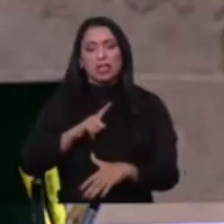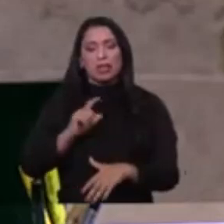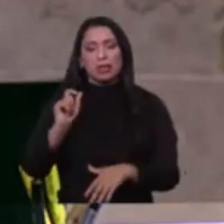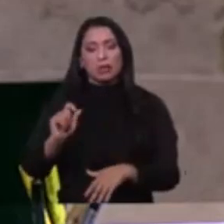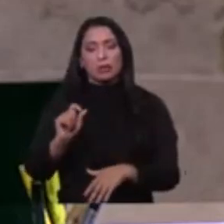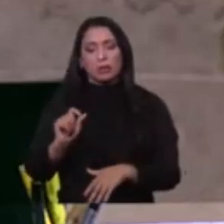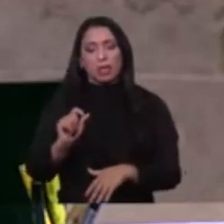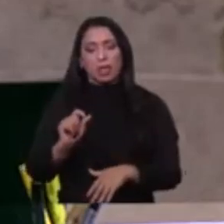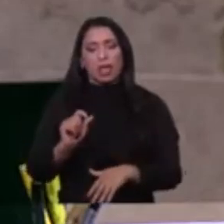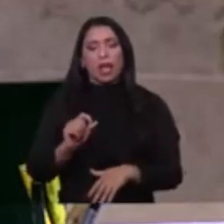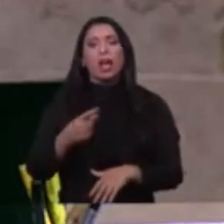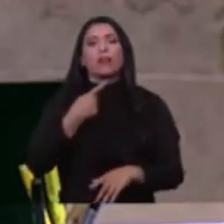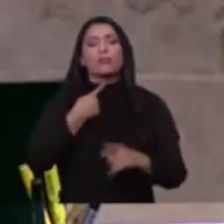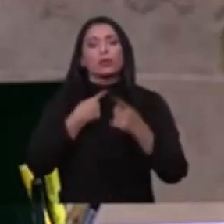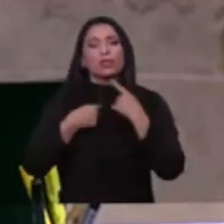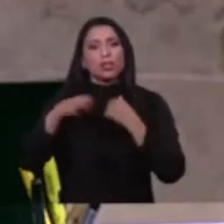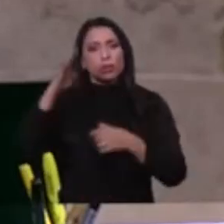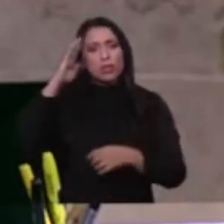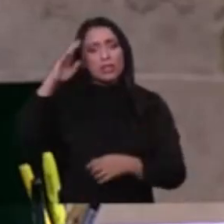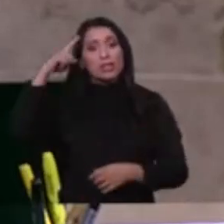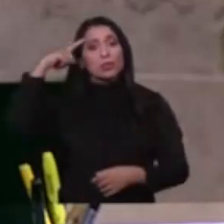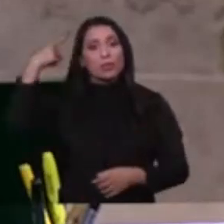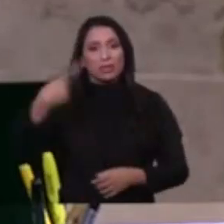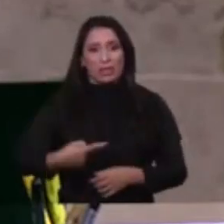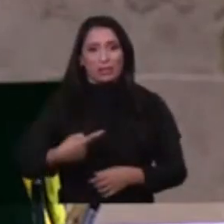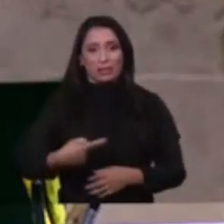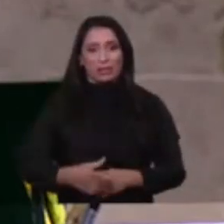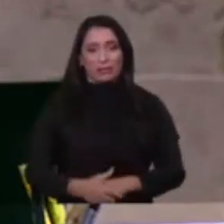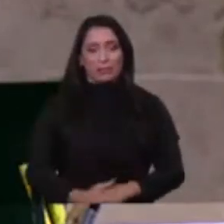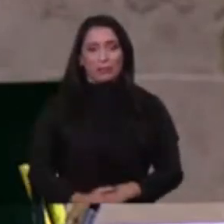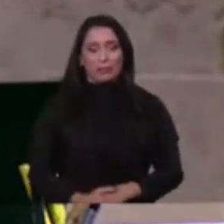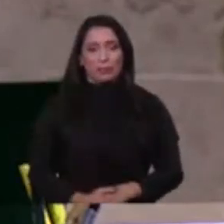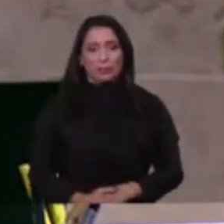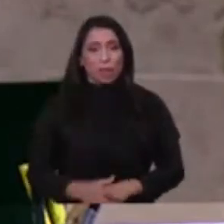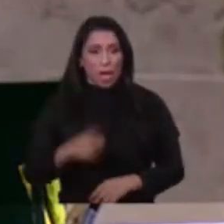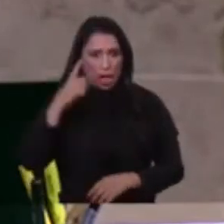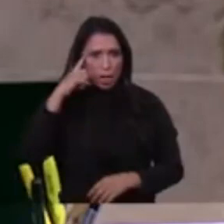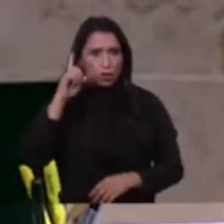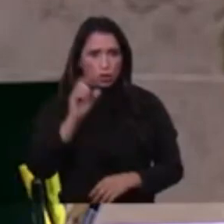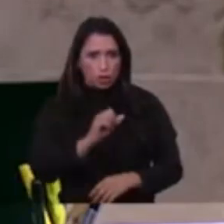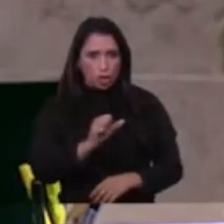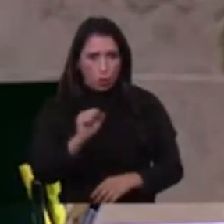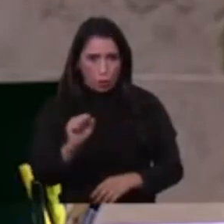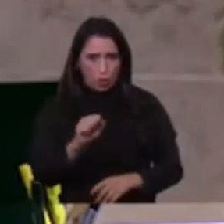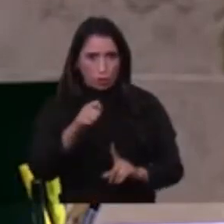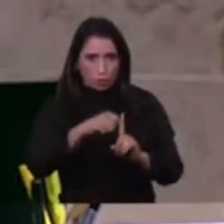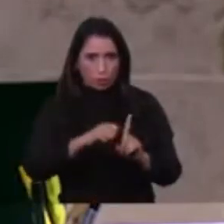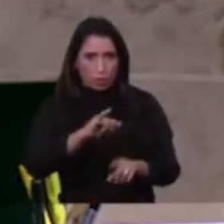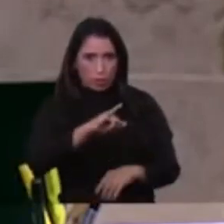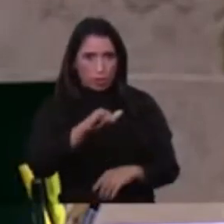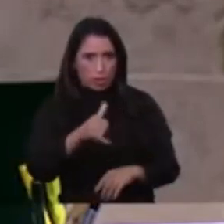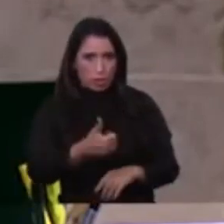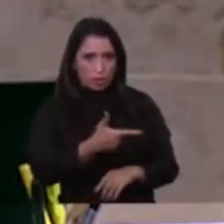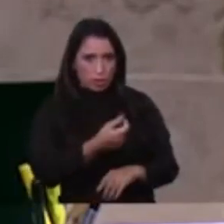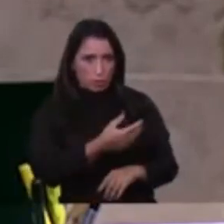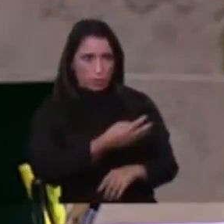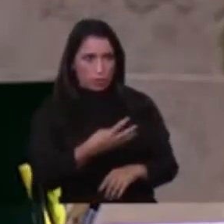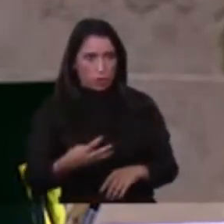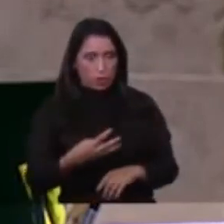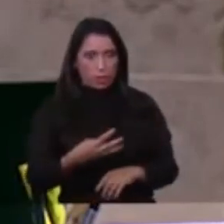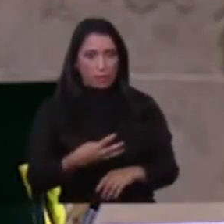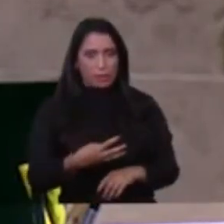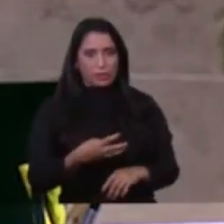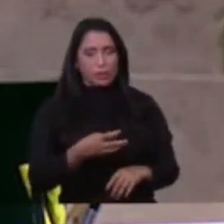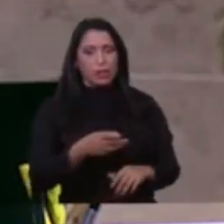exceção pretendido. Para tanto, no dia 8 de janeiro de 2023, os